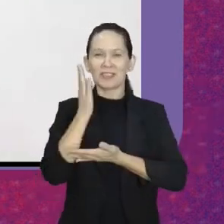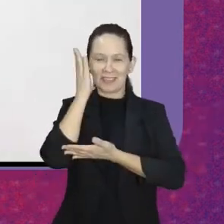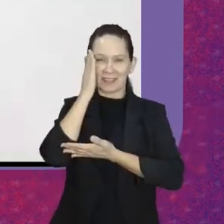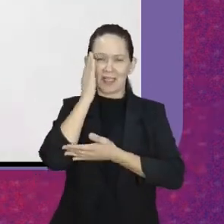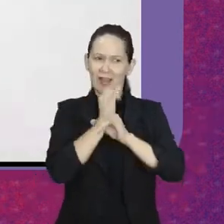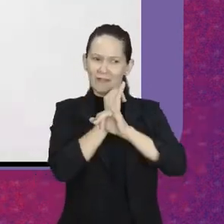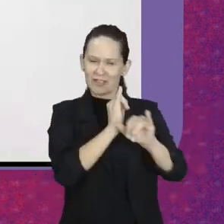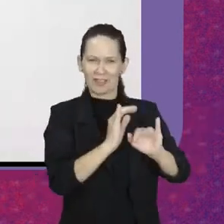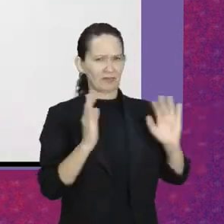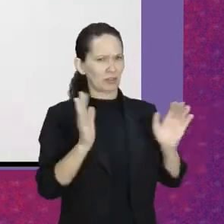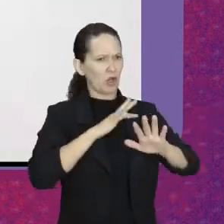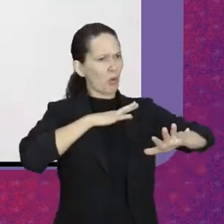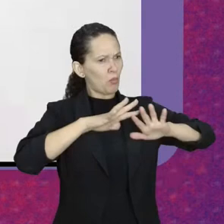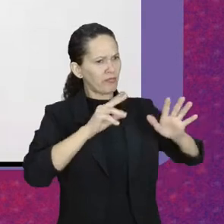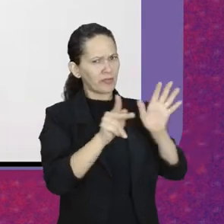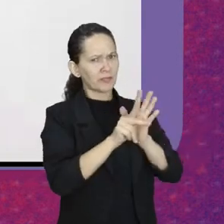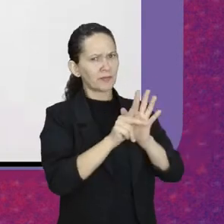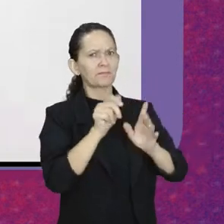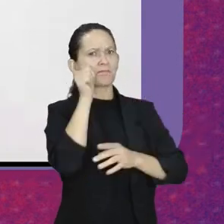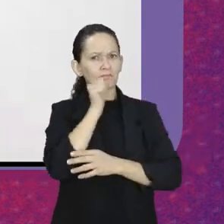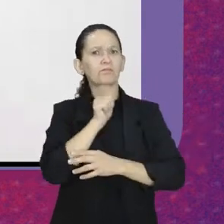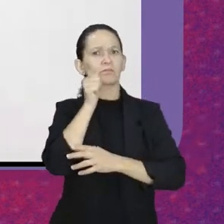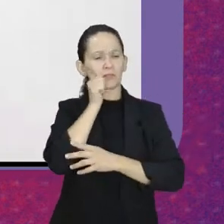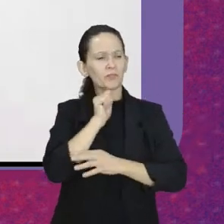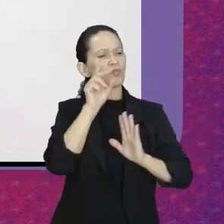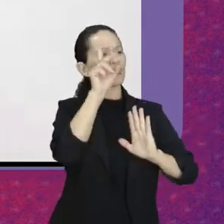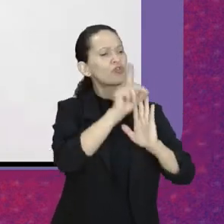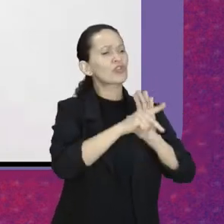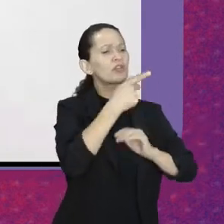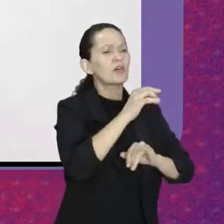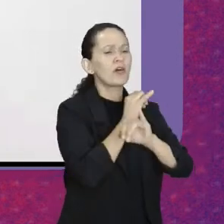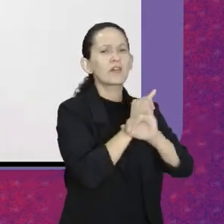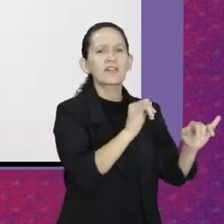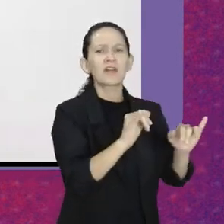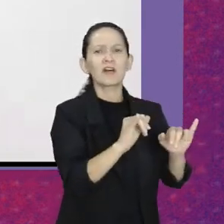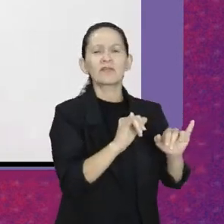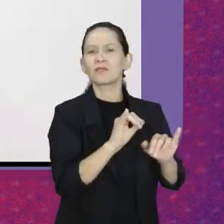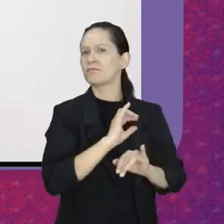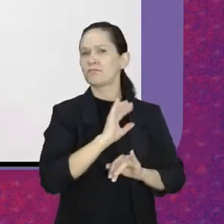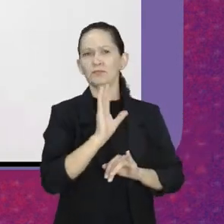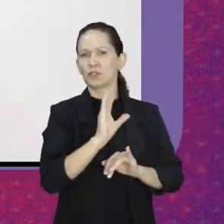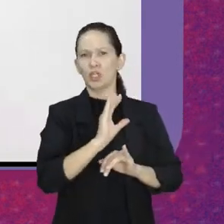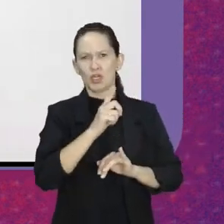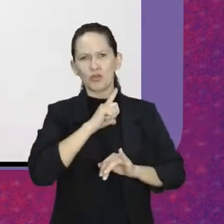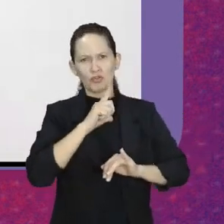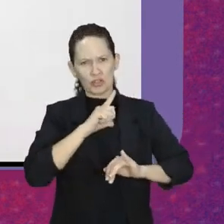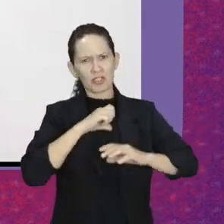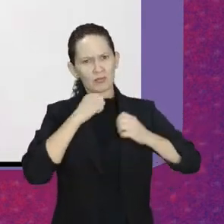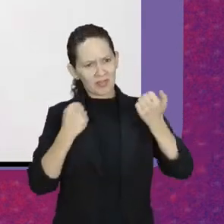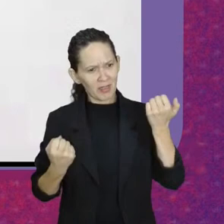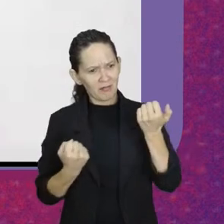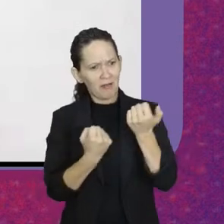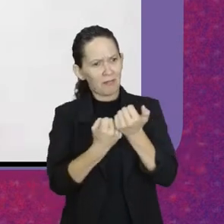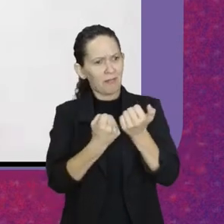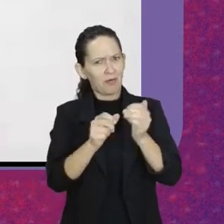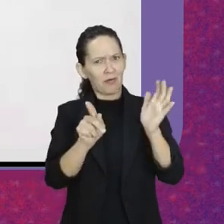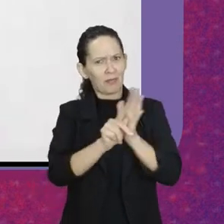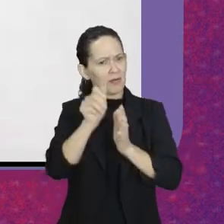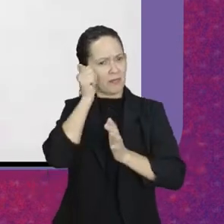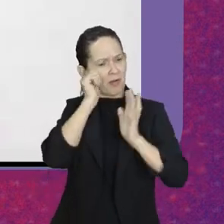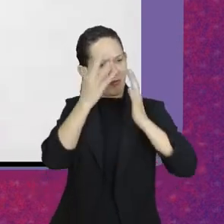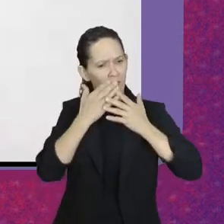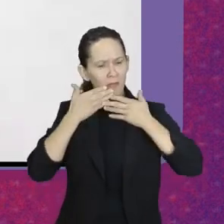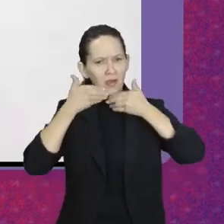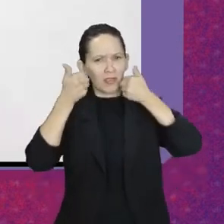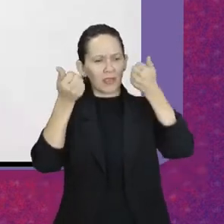dizia, não, o movimento de mulheres já dizia que não, que creche tinha que ser uma coisa com